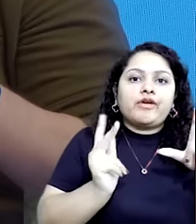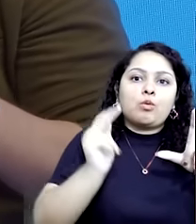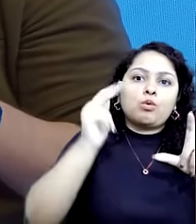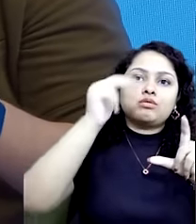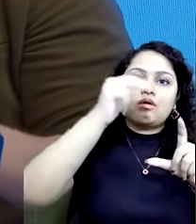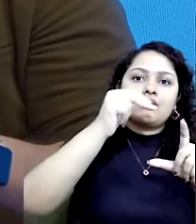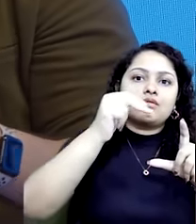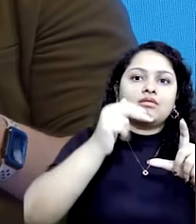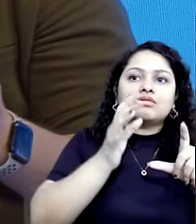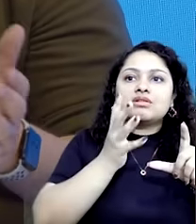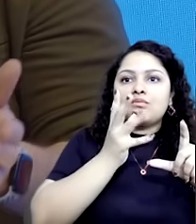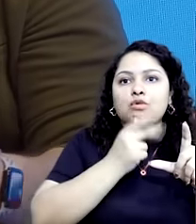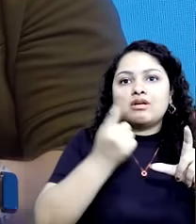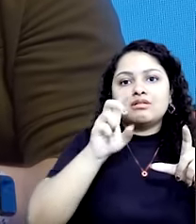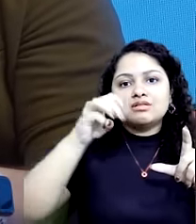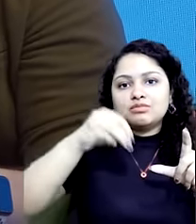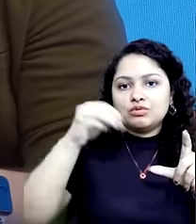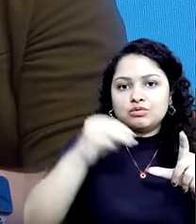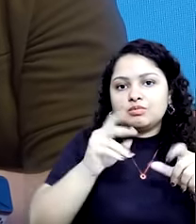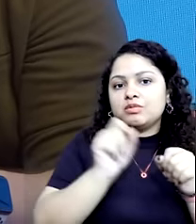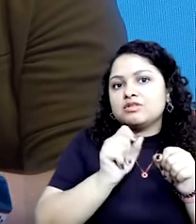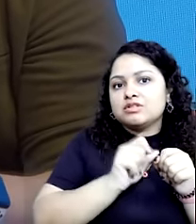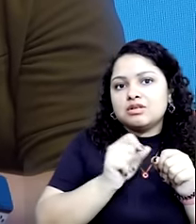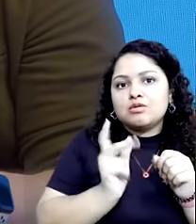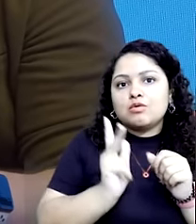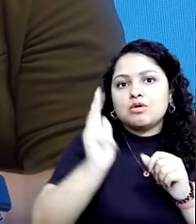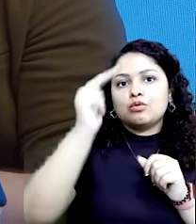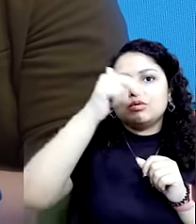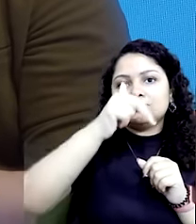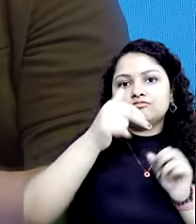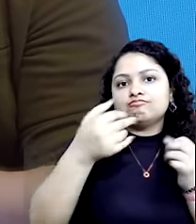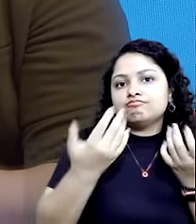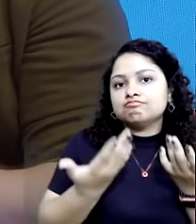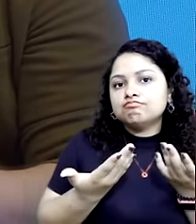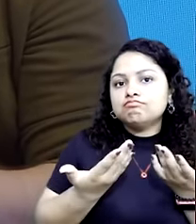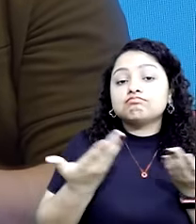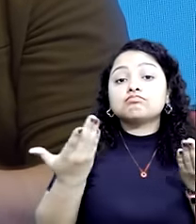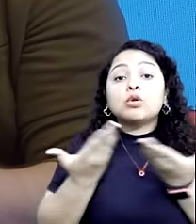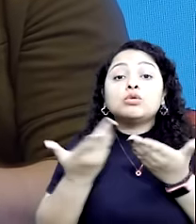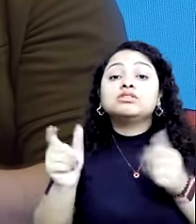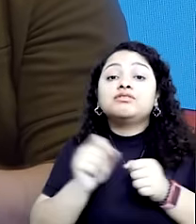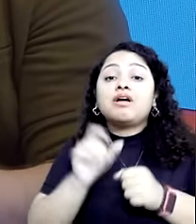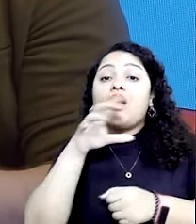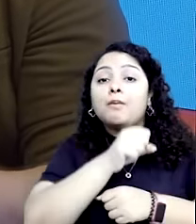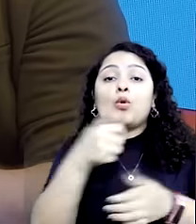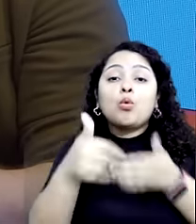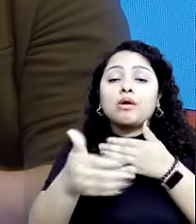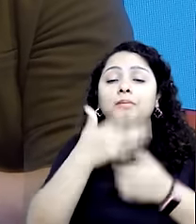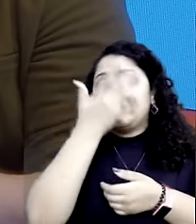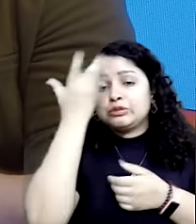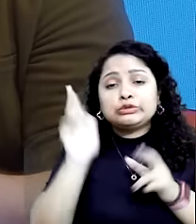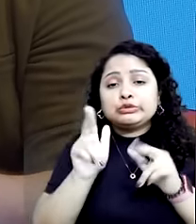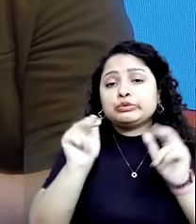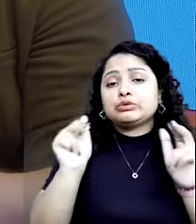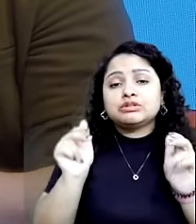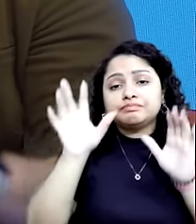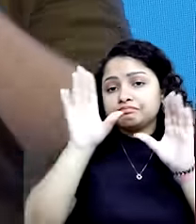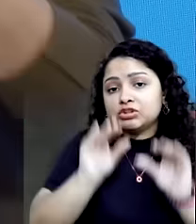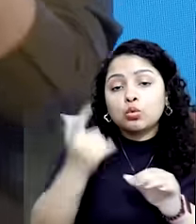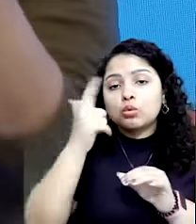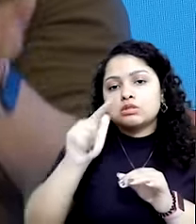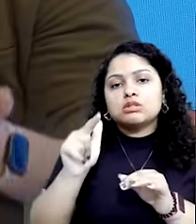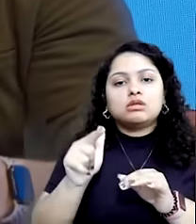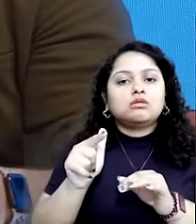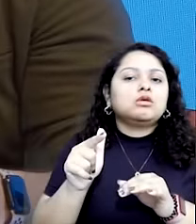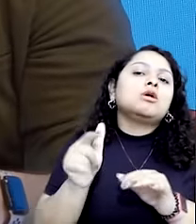você não levaria menos do que 15 minutos para fazer um recorte bem feito e hoje você faz em segundos qualquer pessoa que nunca mexeu vai lá